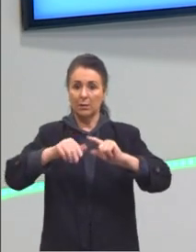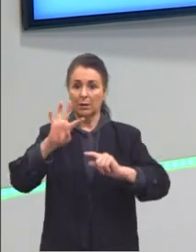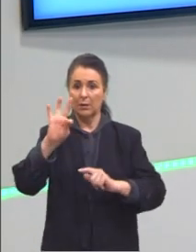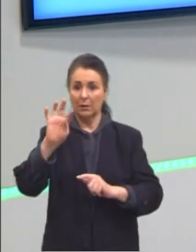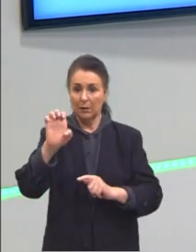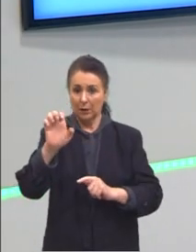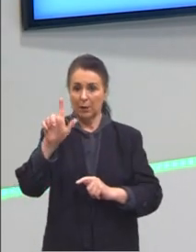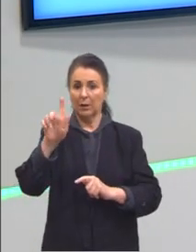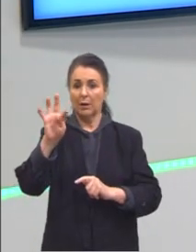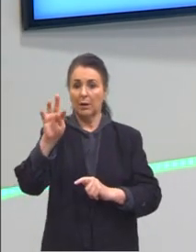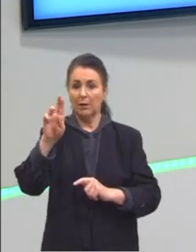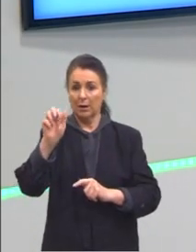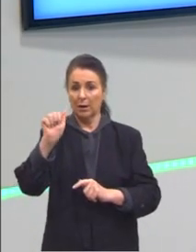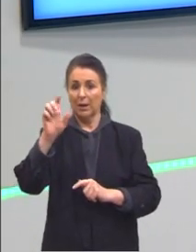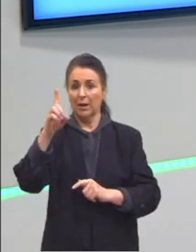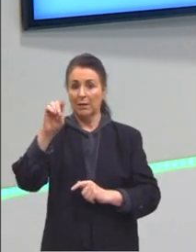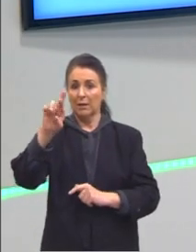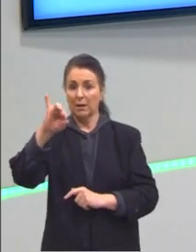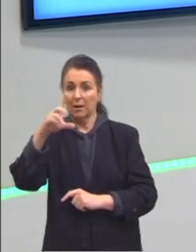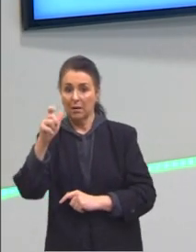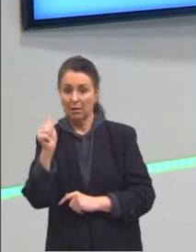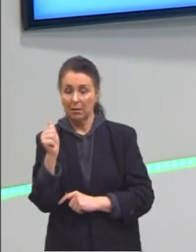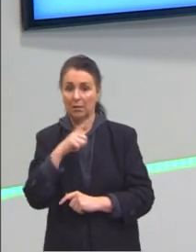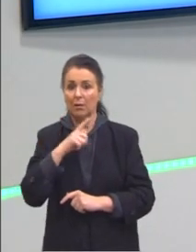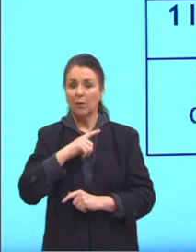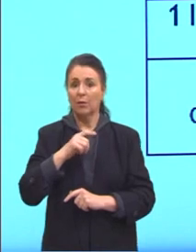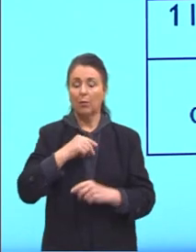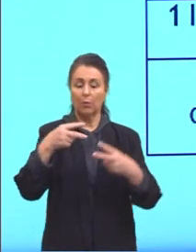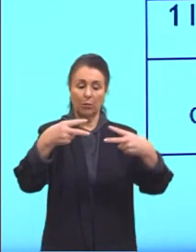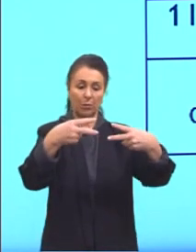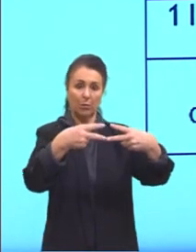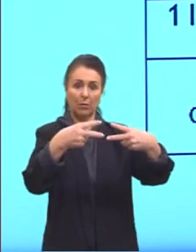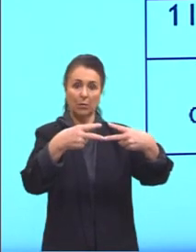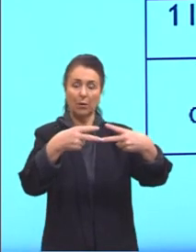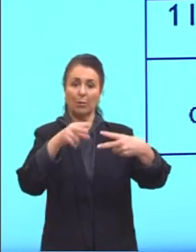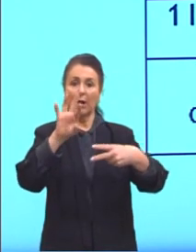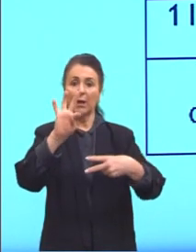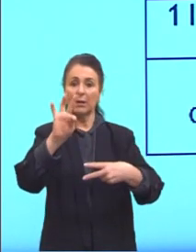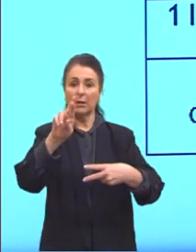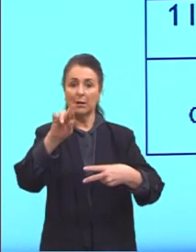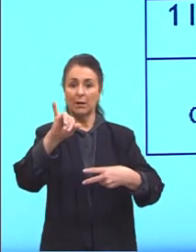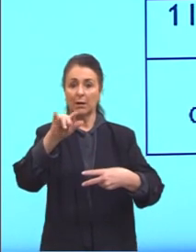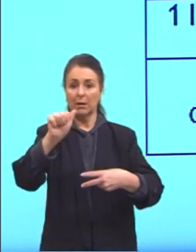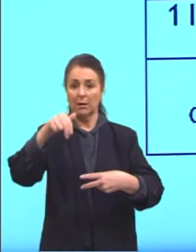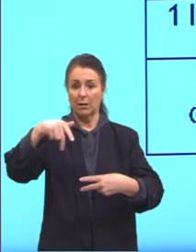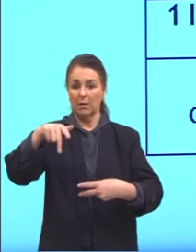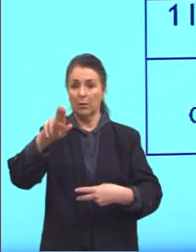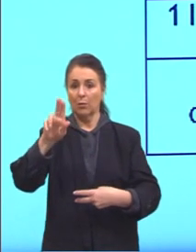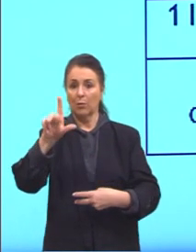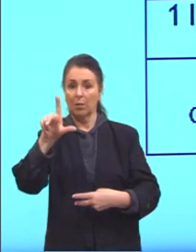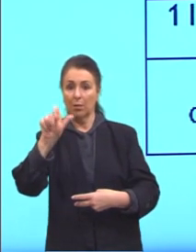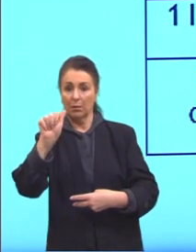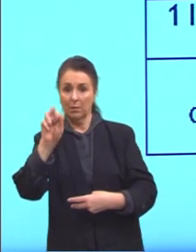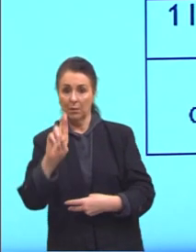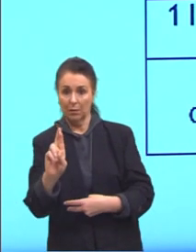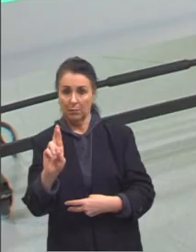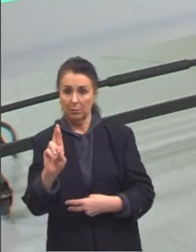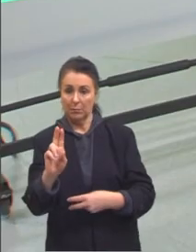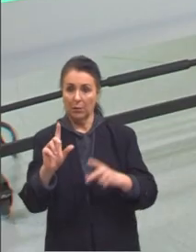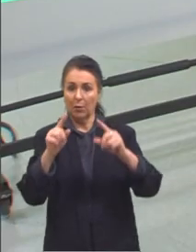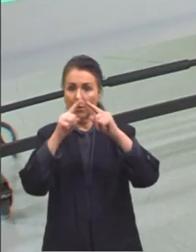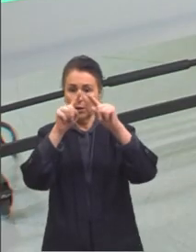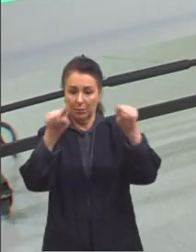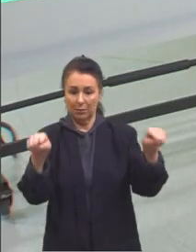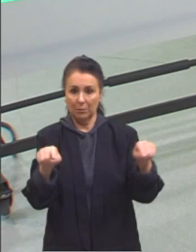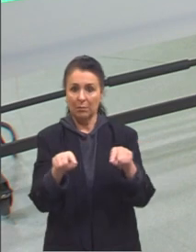tetraédrica quando eu tenho uma dupla eu tenho uma triangular e a gente consegue enxergar esse triangular é uma forma como se fosse um